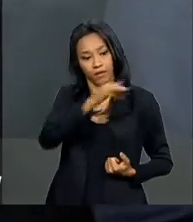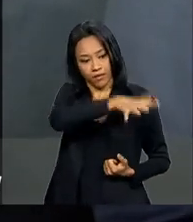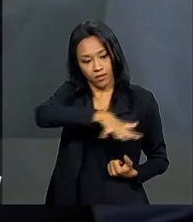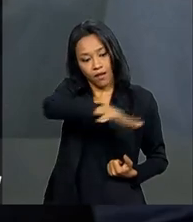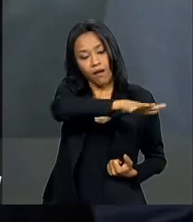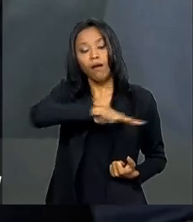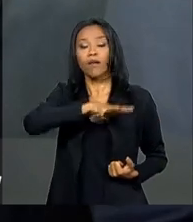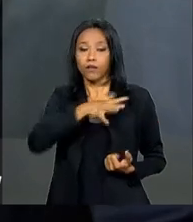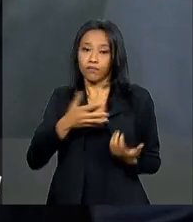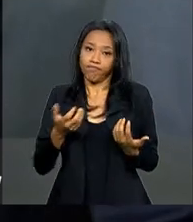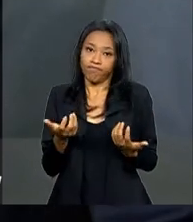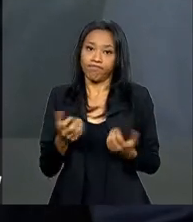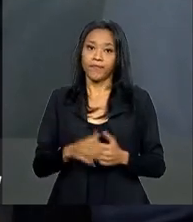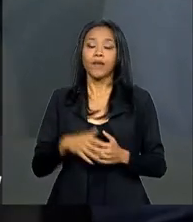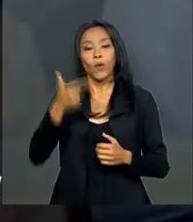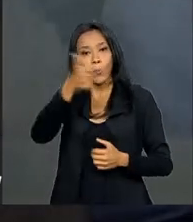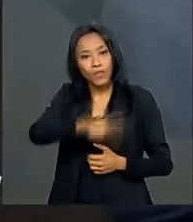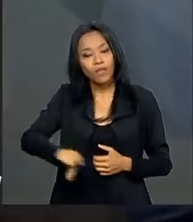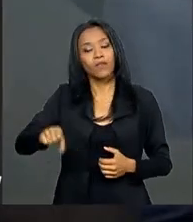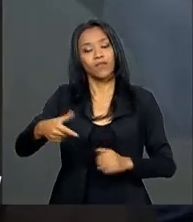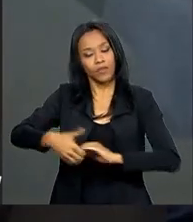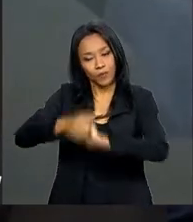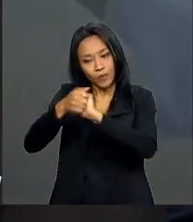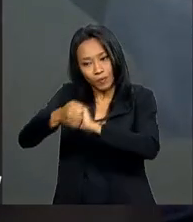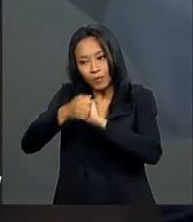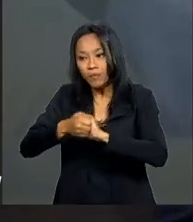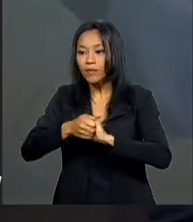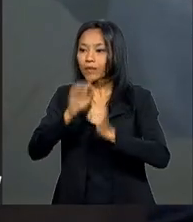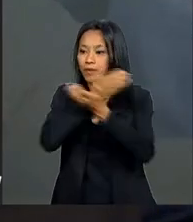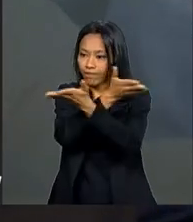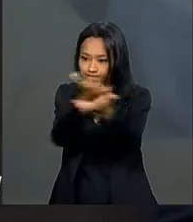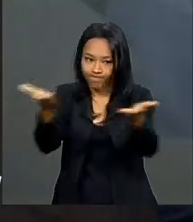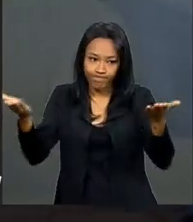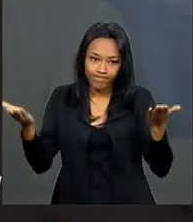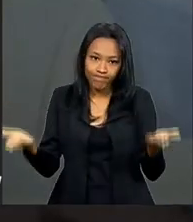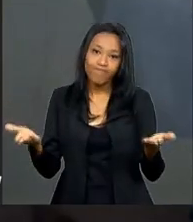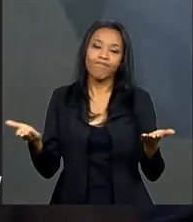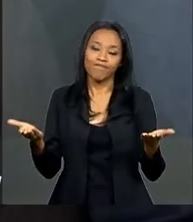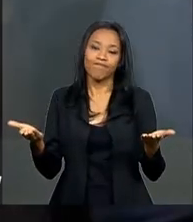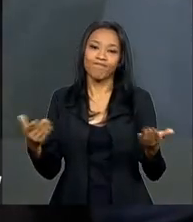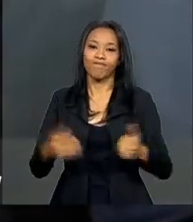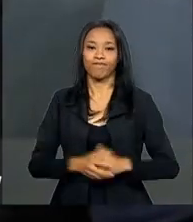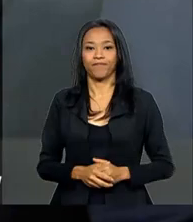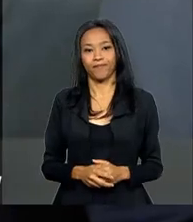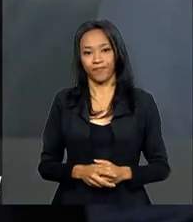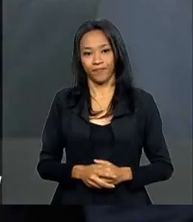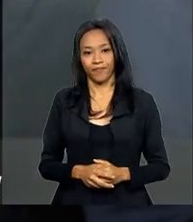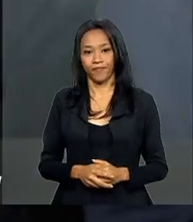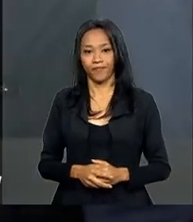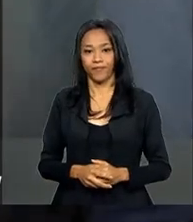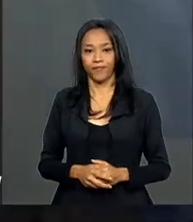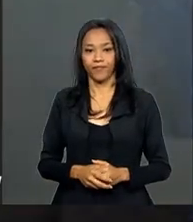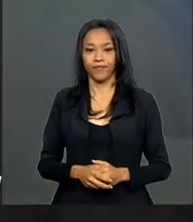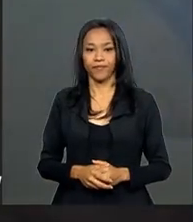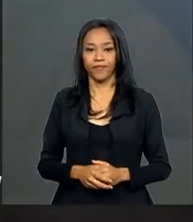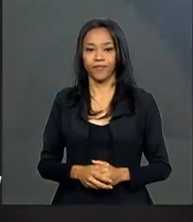É por isso que eu, mais uma vez, cumprimentei a todos e suas ordens.